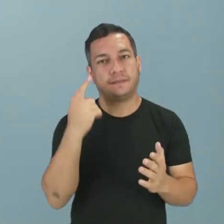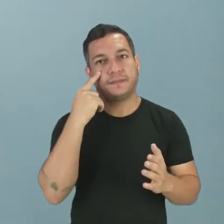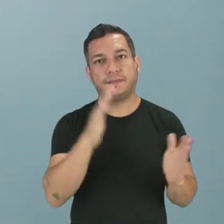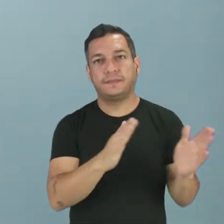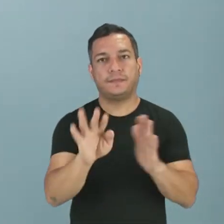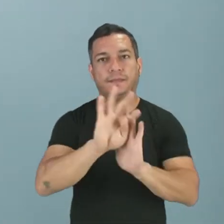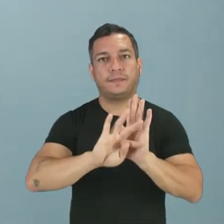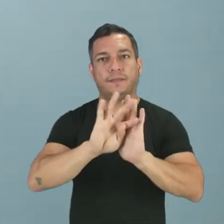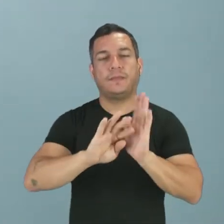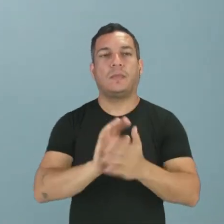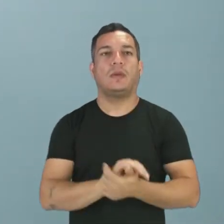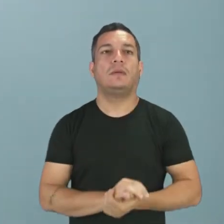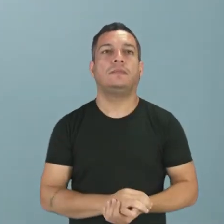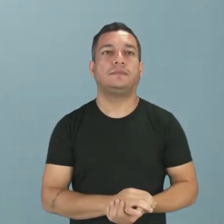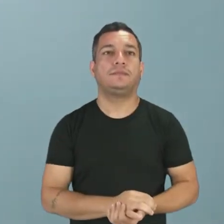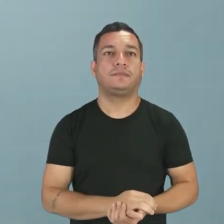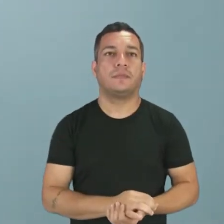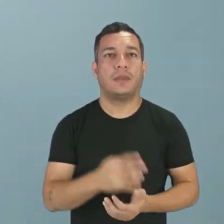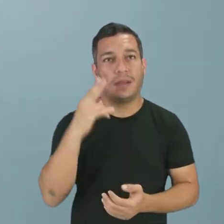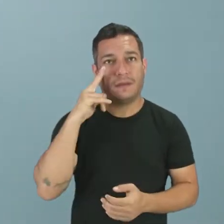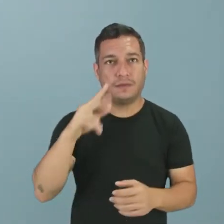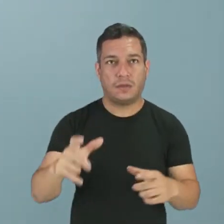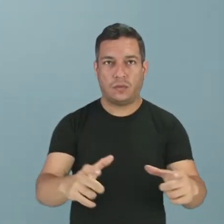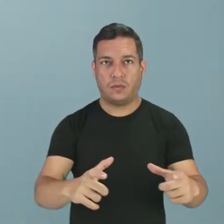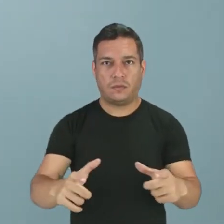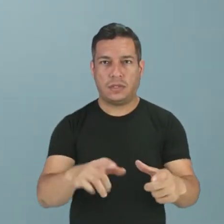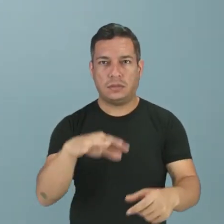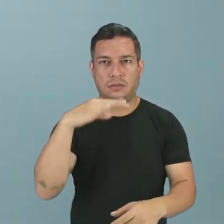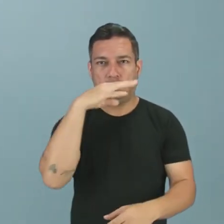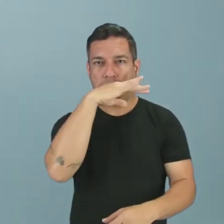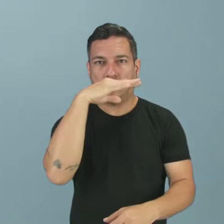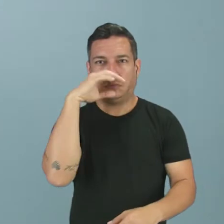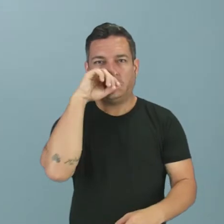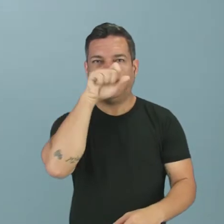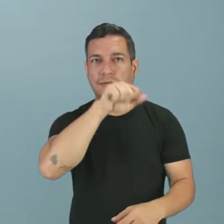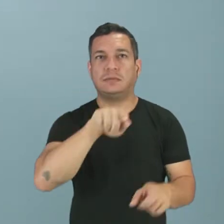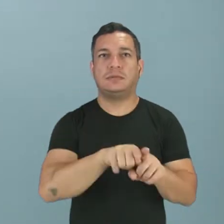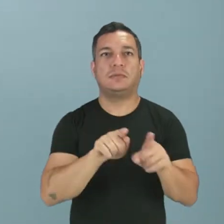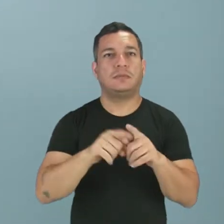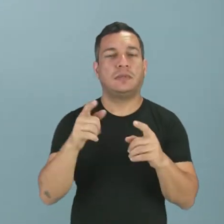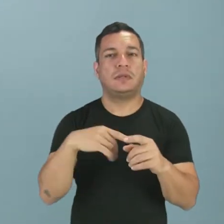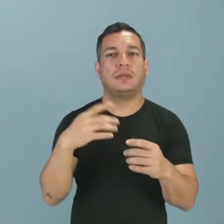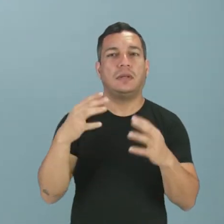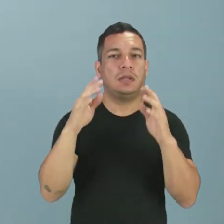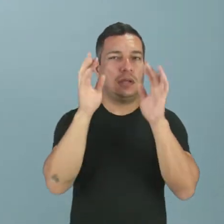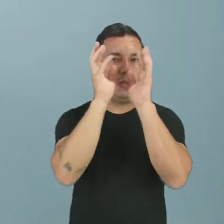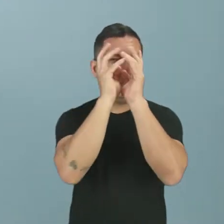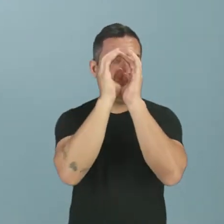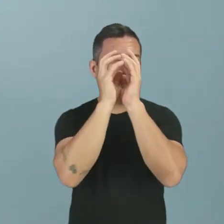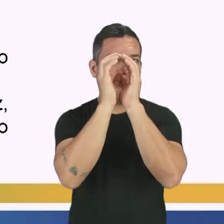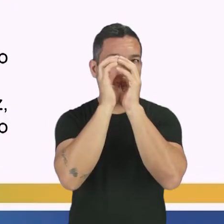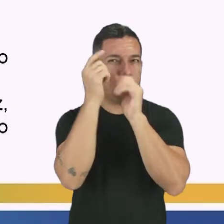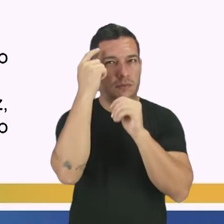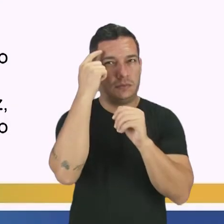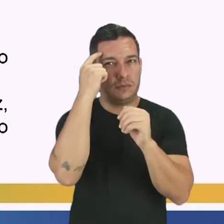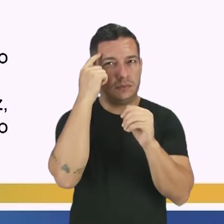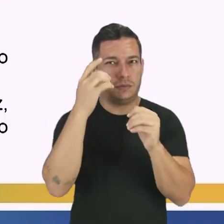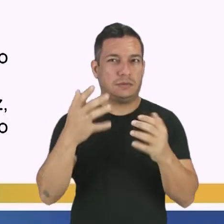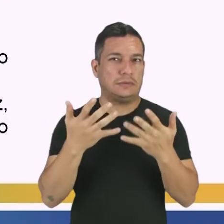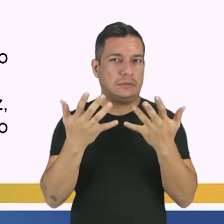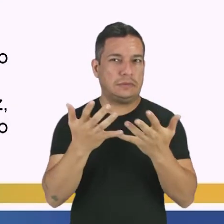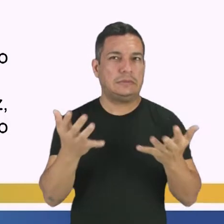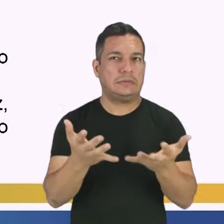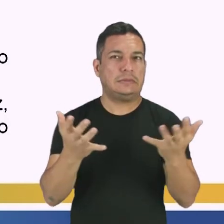texto comigo. A visão do prato e seu cheiro estimulam o cérebro que aciona as glândulas produtoras de